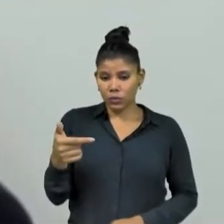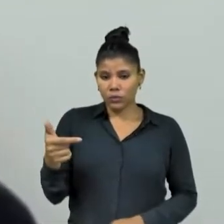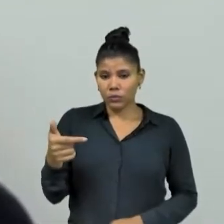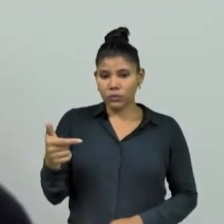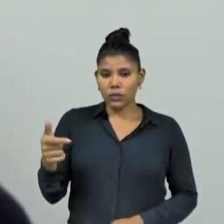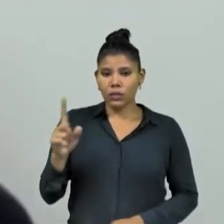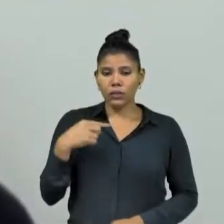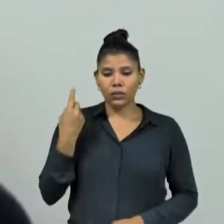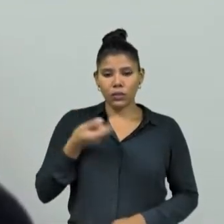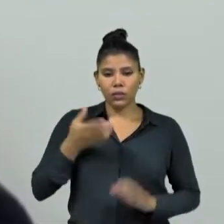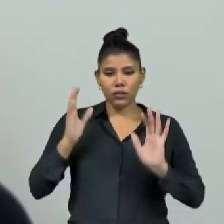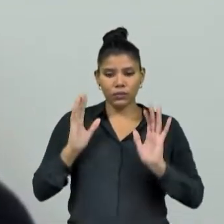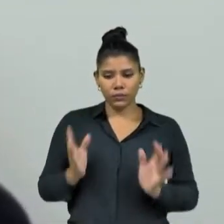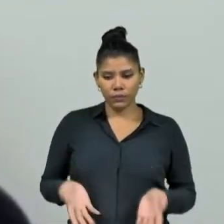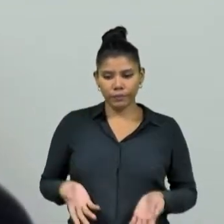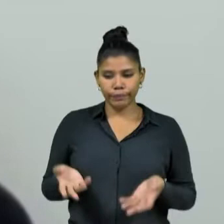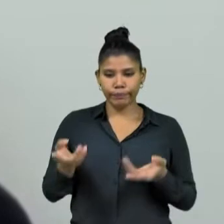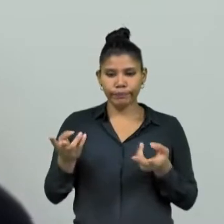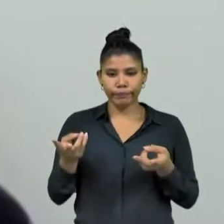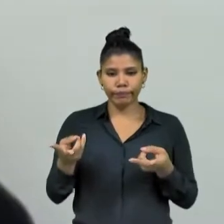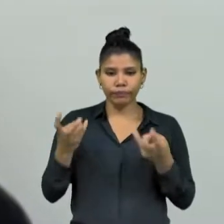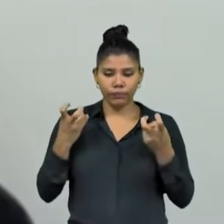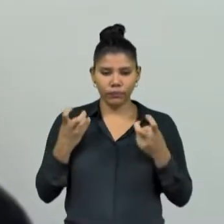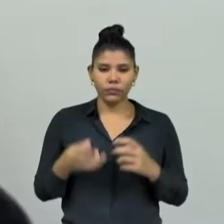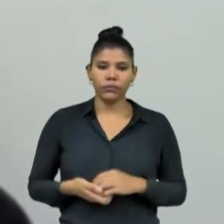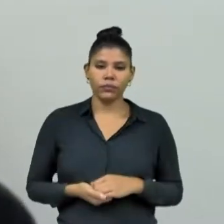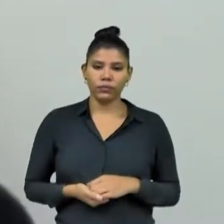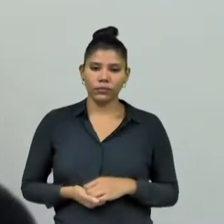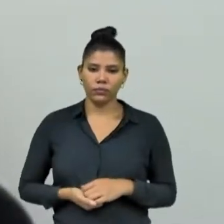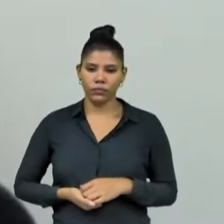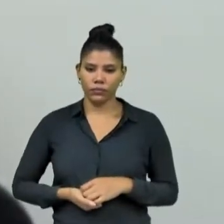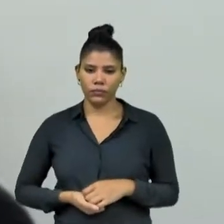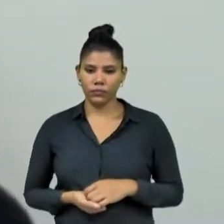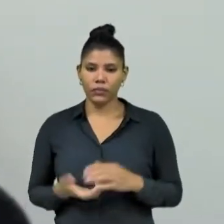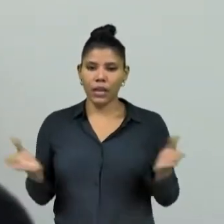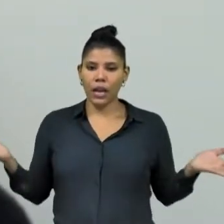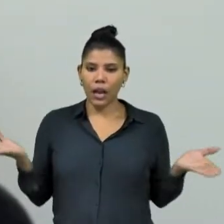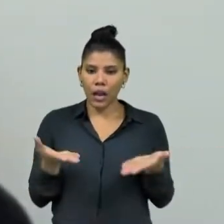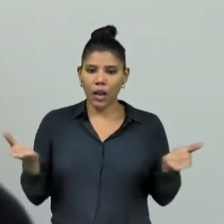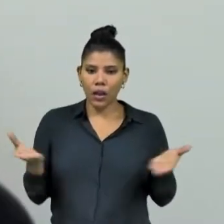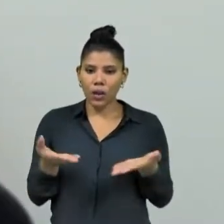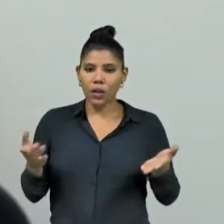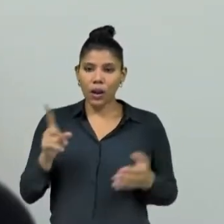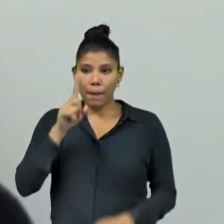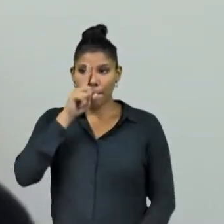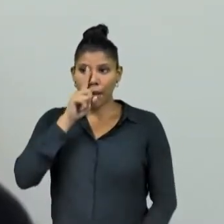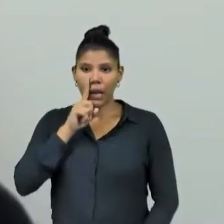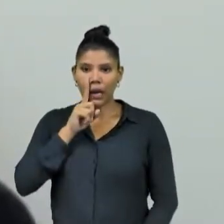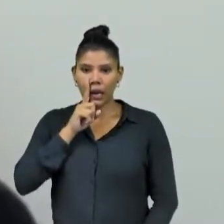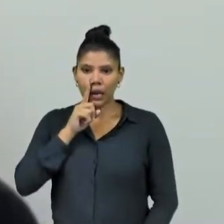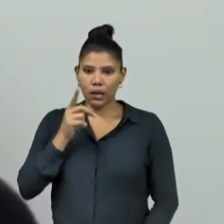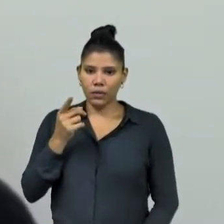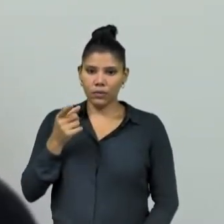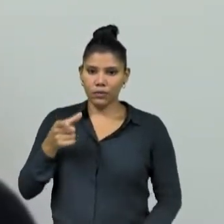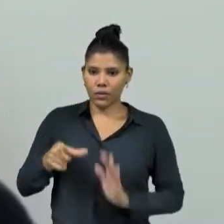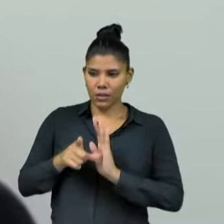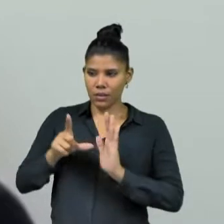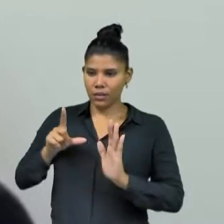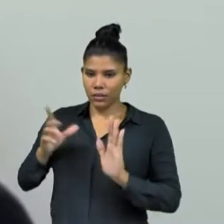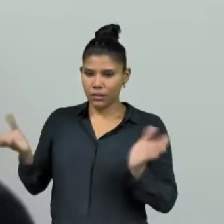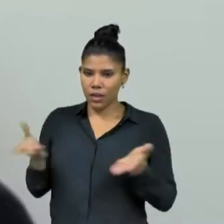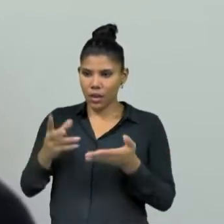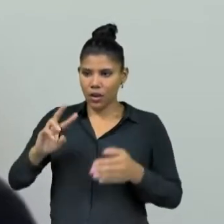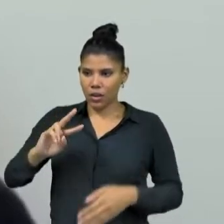aumentos da concentração de vírus. E as concentrações agora passaram de amarelas para laranjas, né? Subiram um